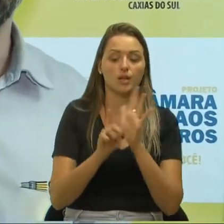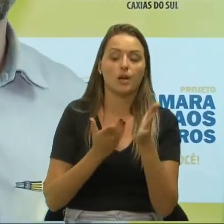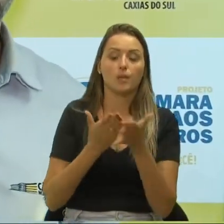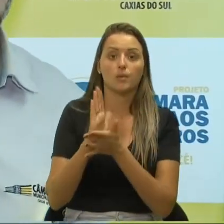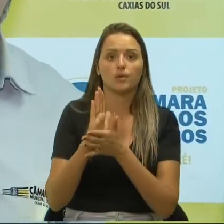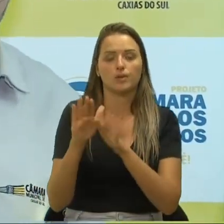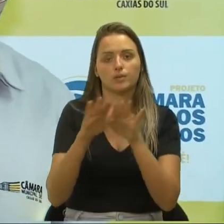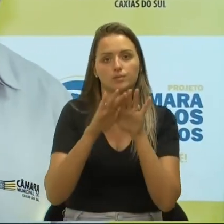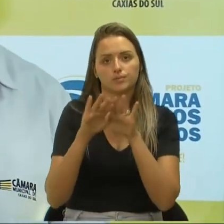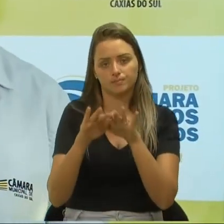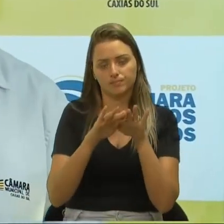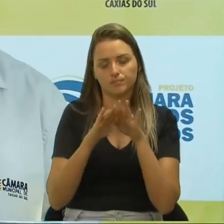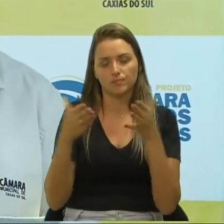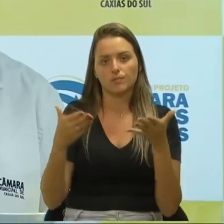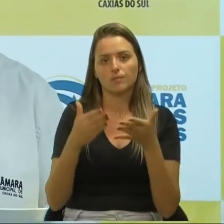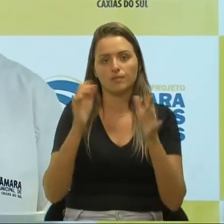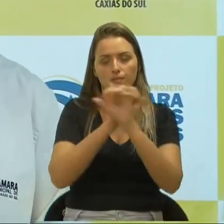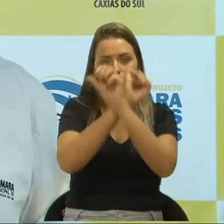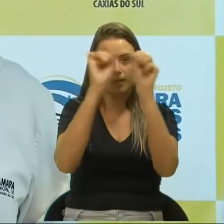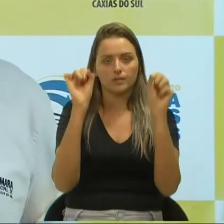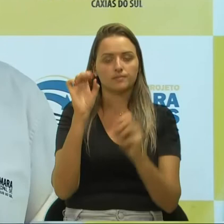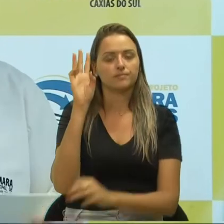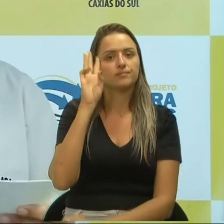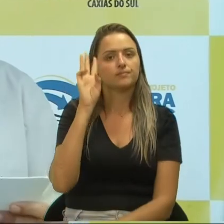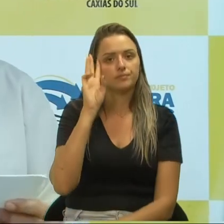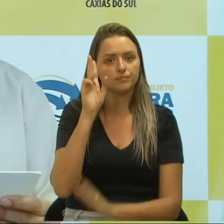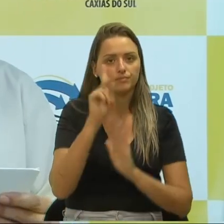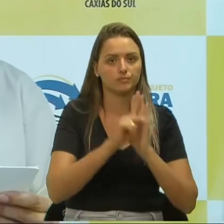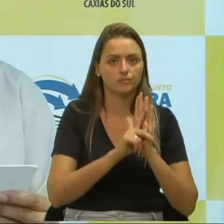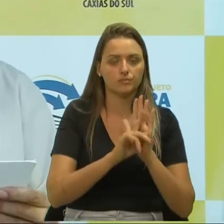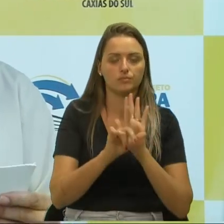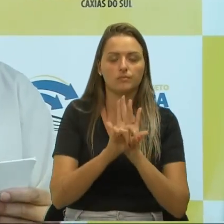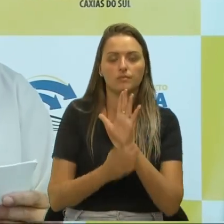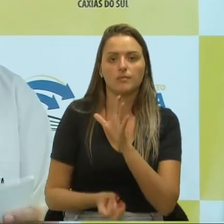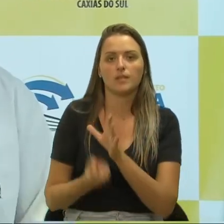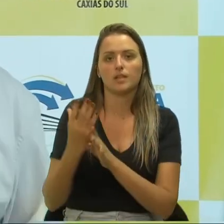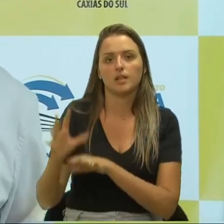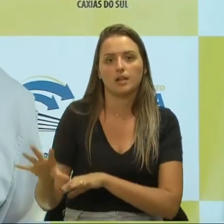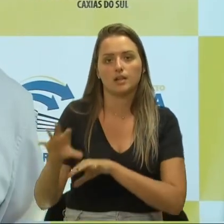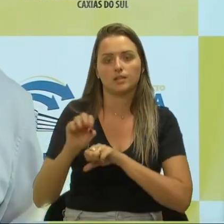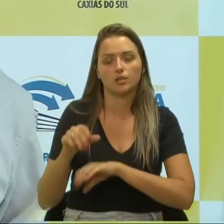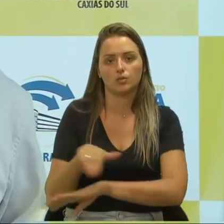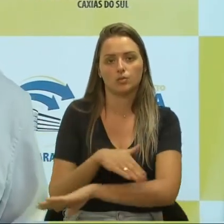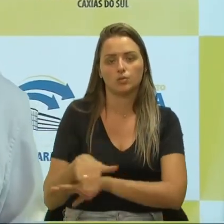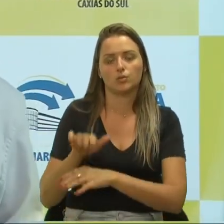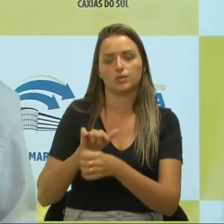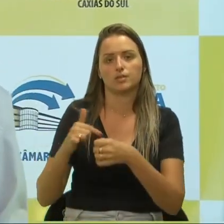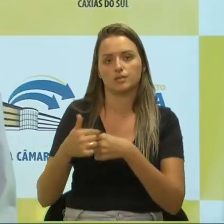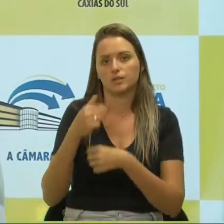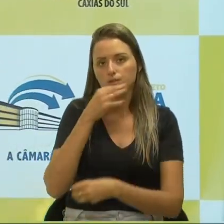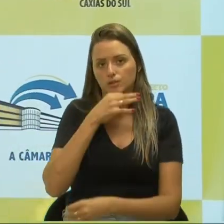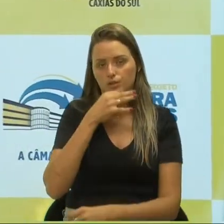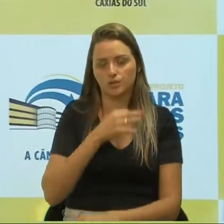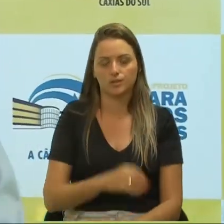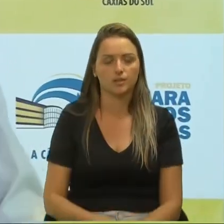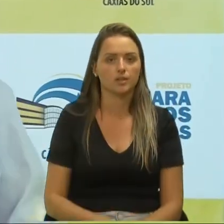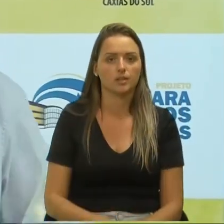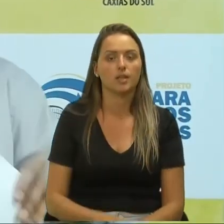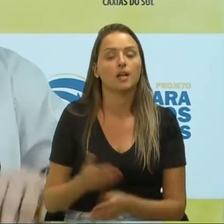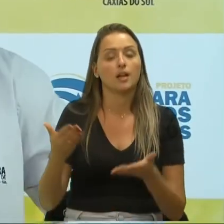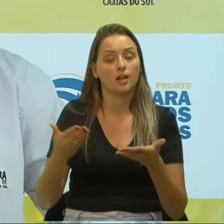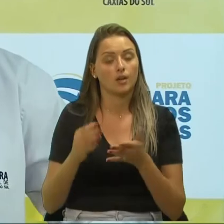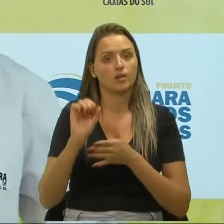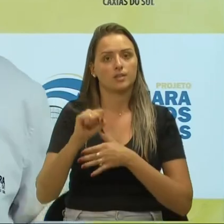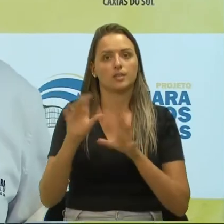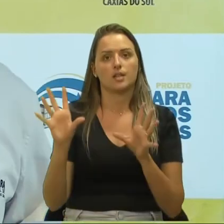por unanimidade na manhã desta terça-feira, projeto que institui o Adote uma Rua no município de Caxias do Sul. Agora sim, um